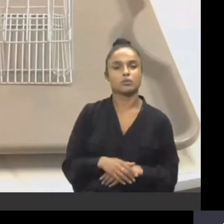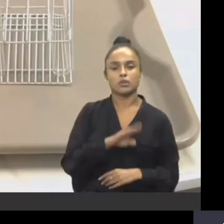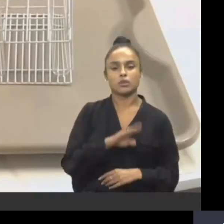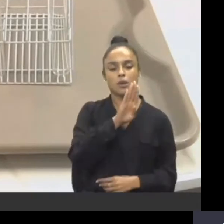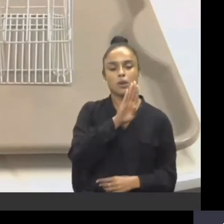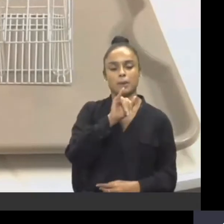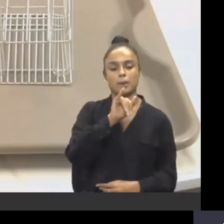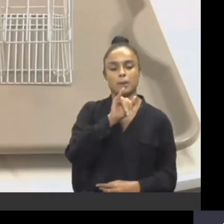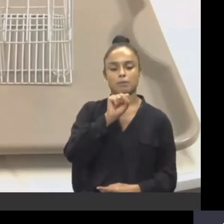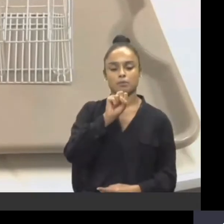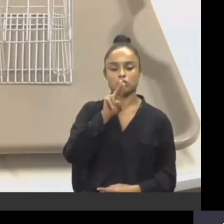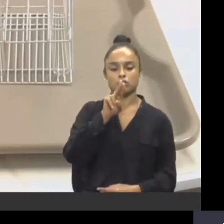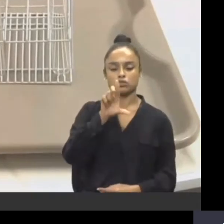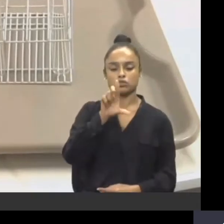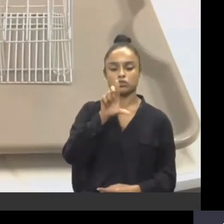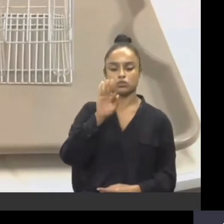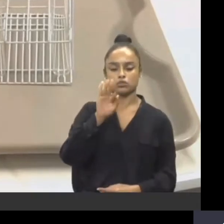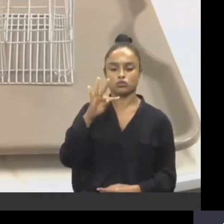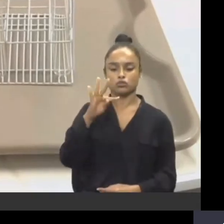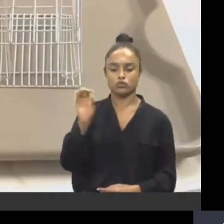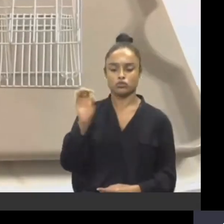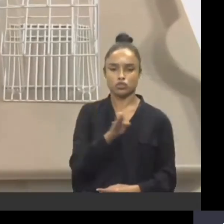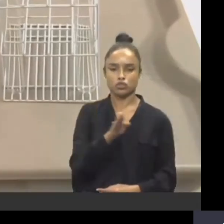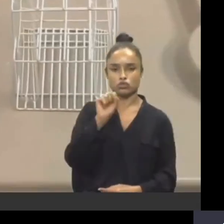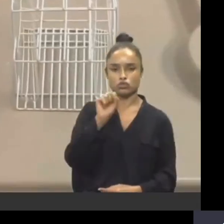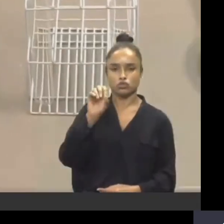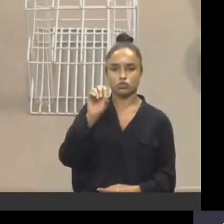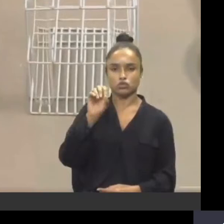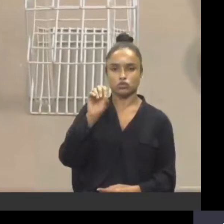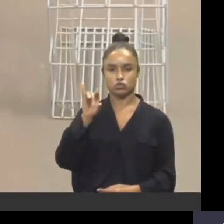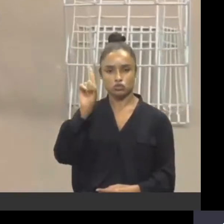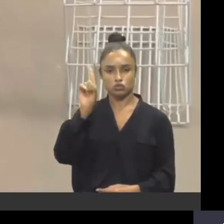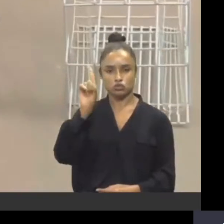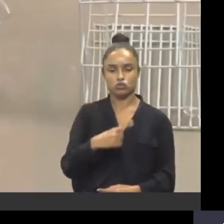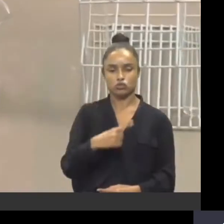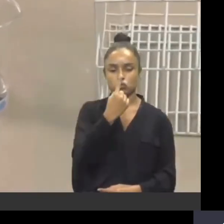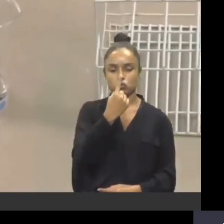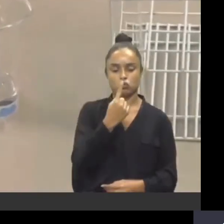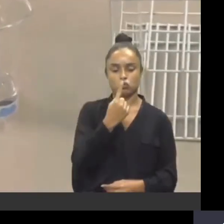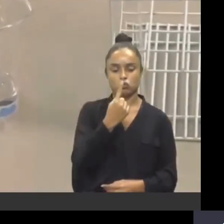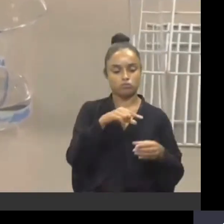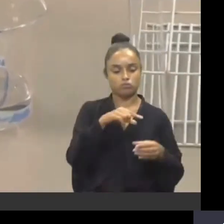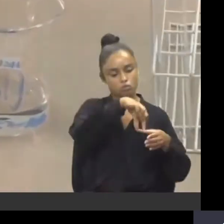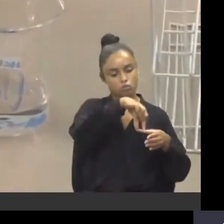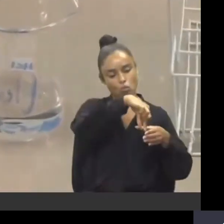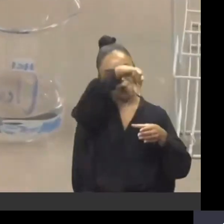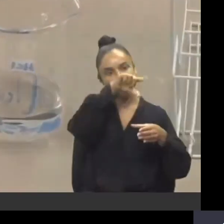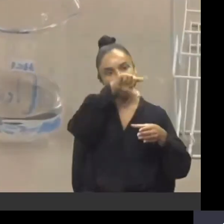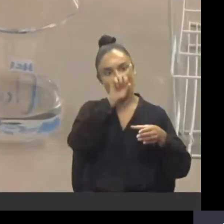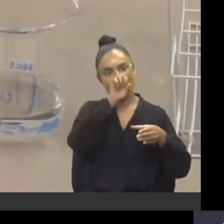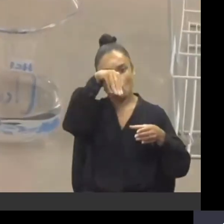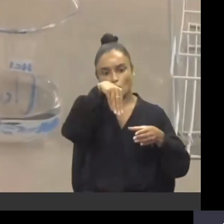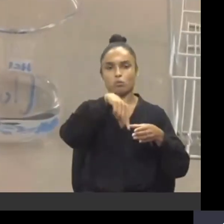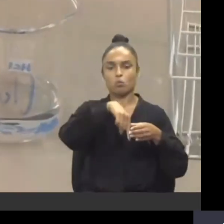sódio. Então nós vamos adicionar 1 ml do composto A no tubo 1, que corresponde ao